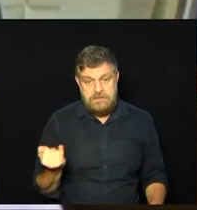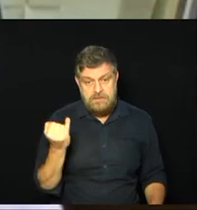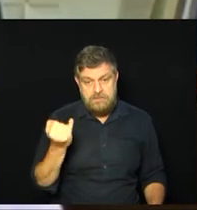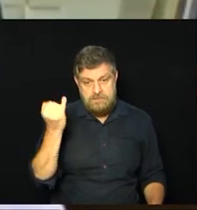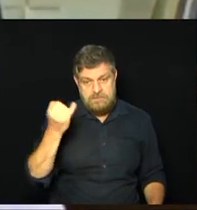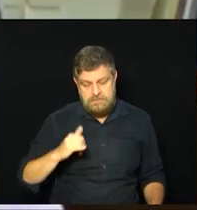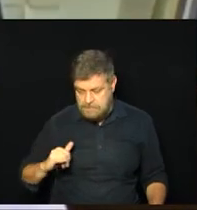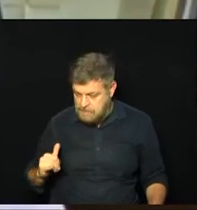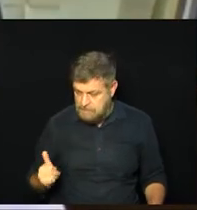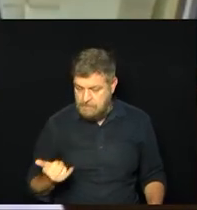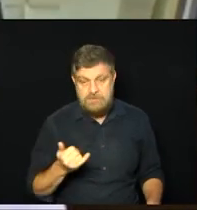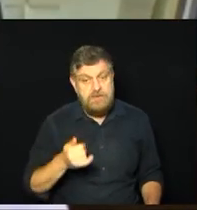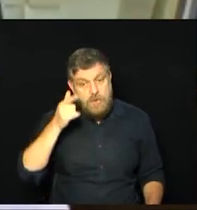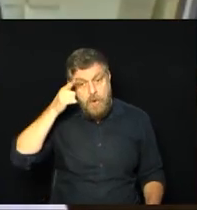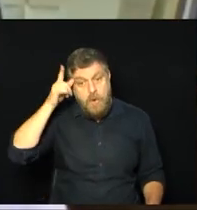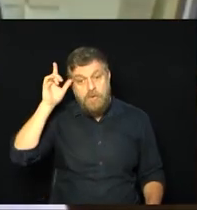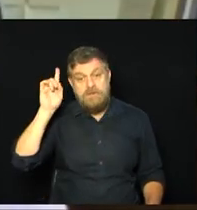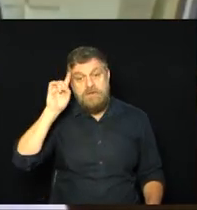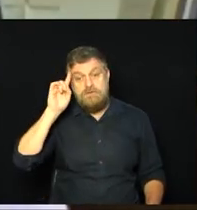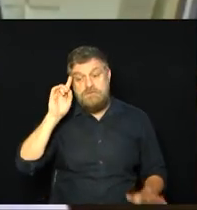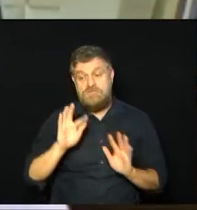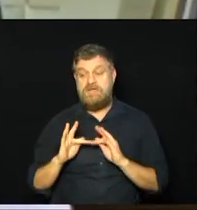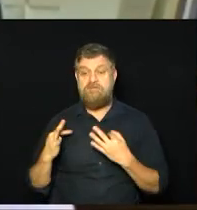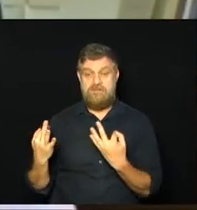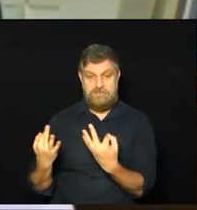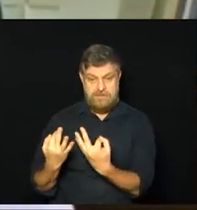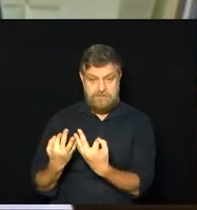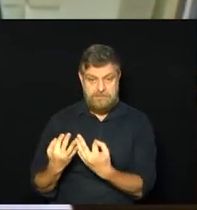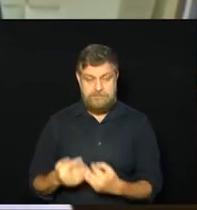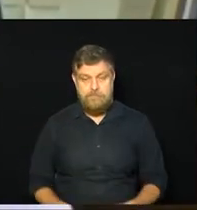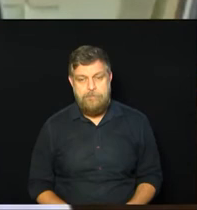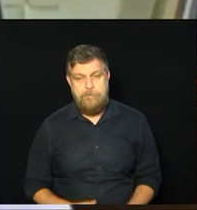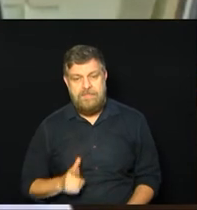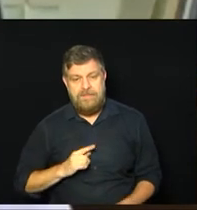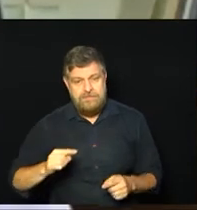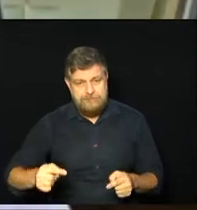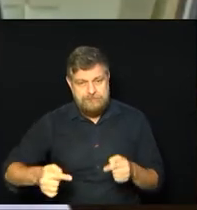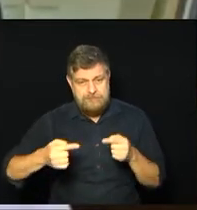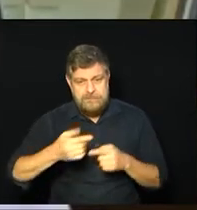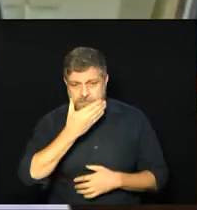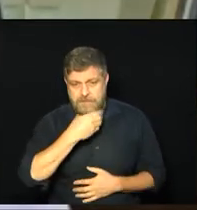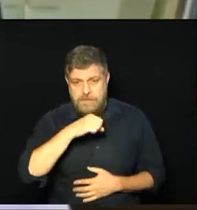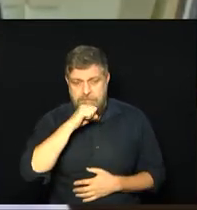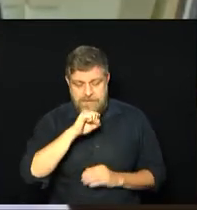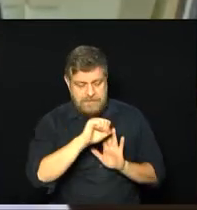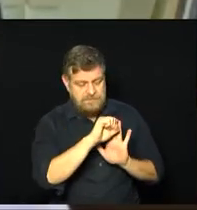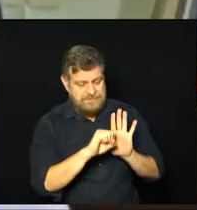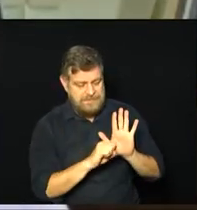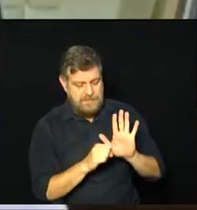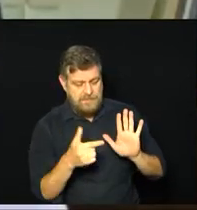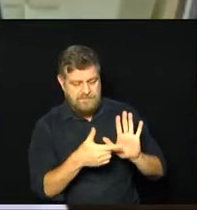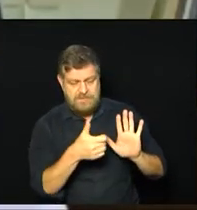gancho aí que ontem foi o Dia da Família. Olha, Gabriel, os desafios dos pais no século XXI, eles